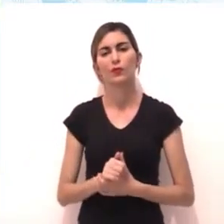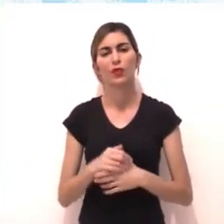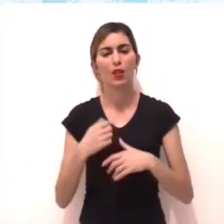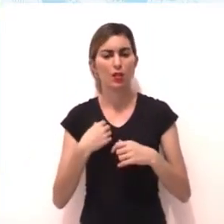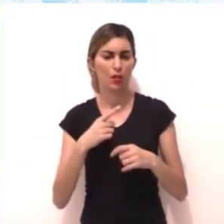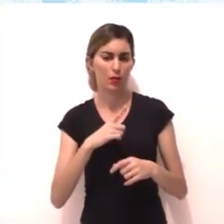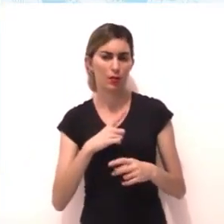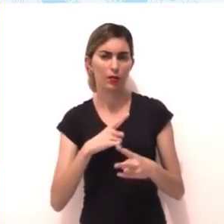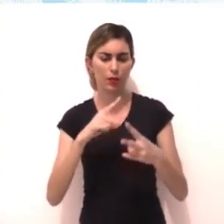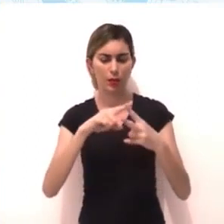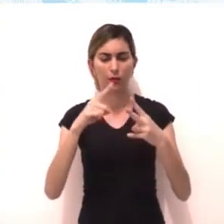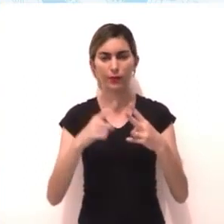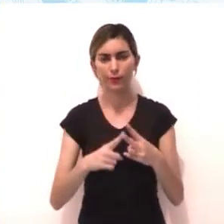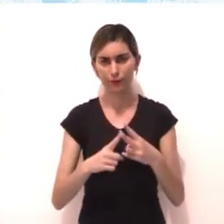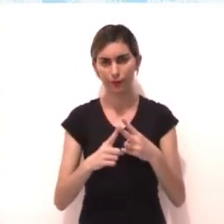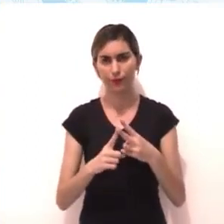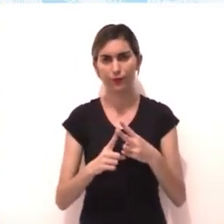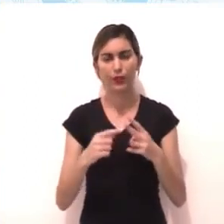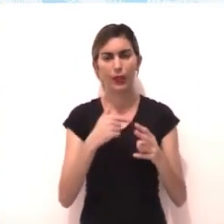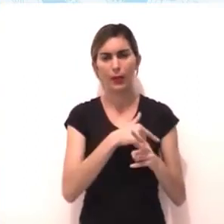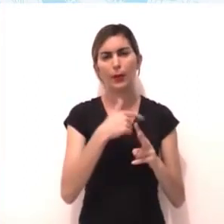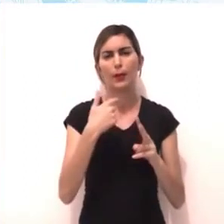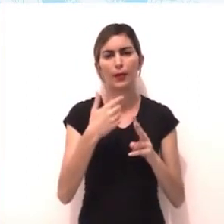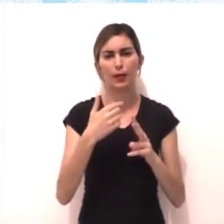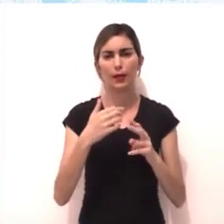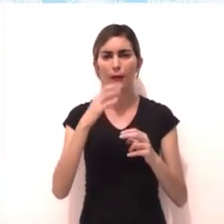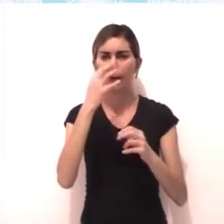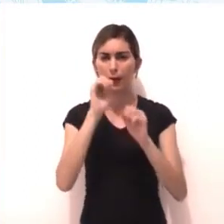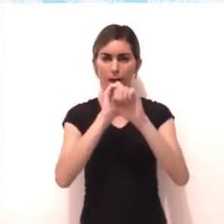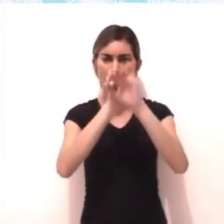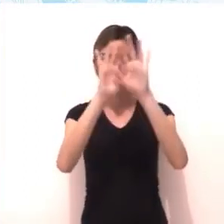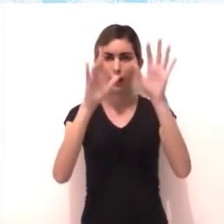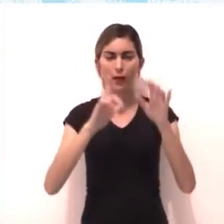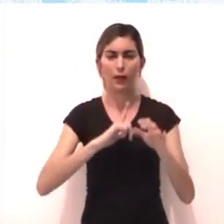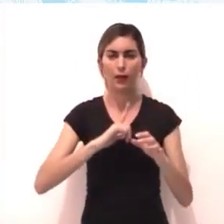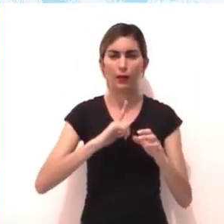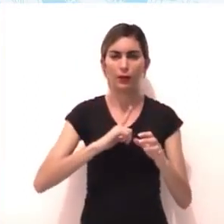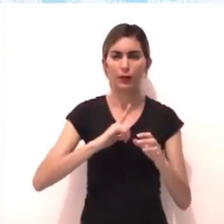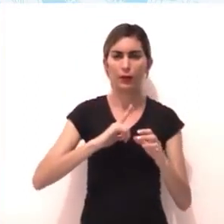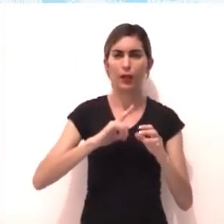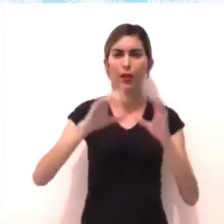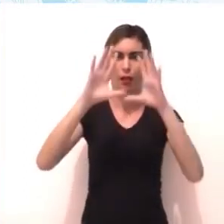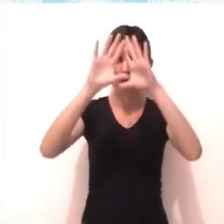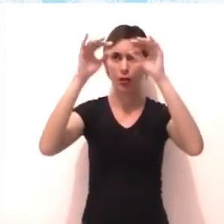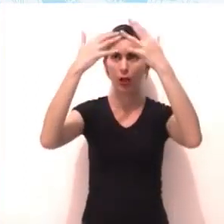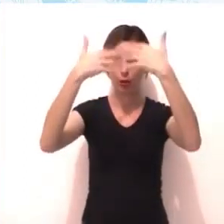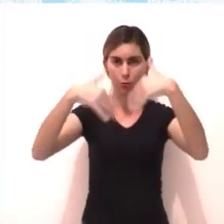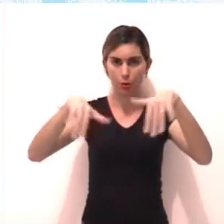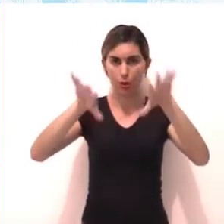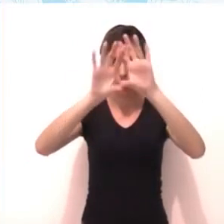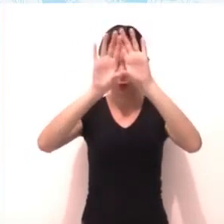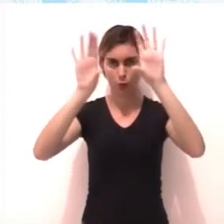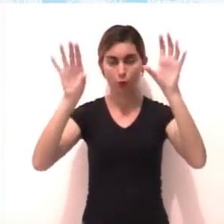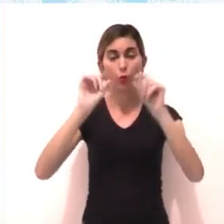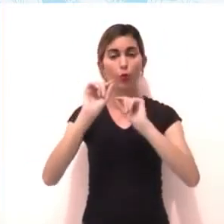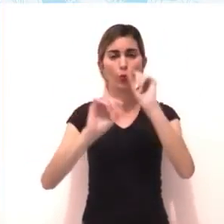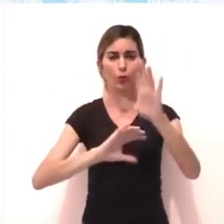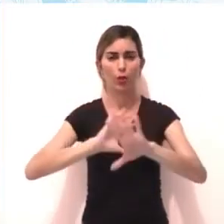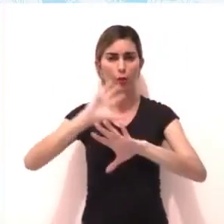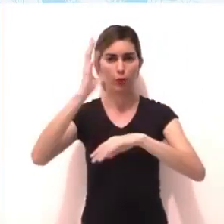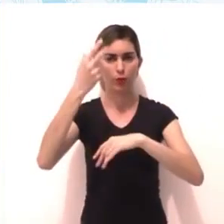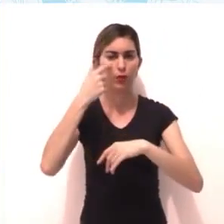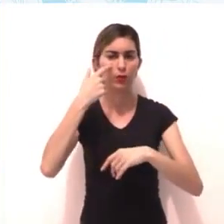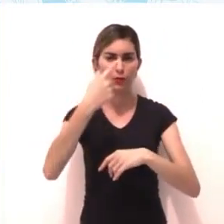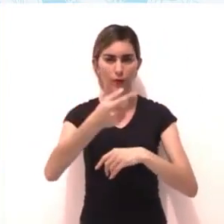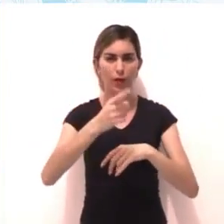a gente tem duas situações. Na parte mais clara, eu tenho o efeito estufa natural. O que acontece? Vocês veem